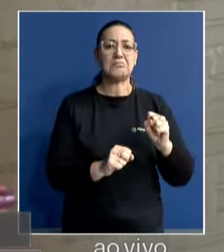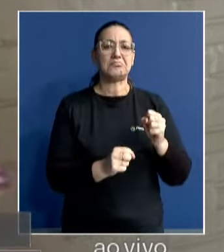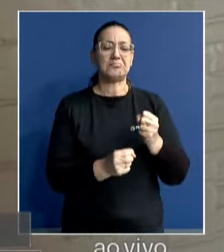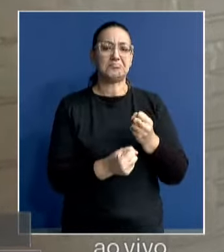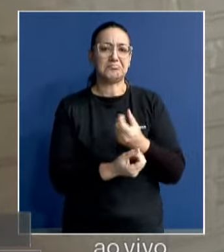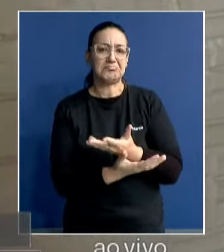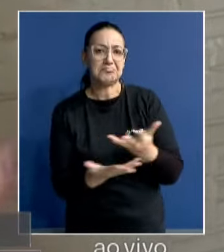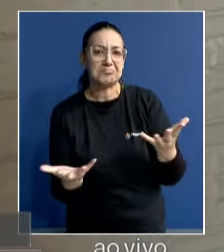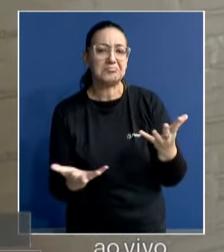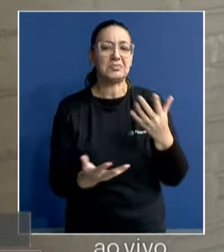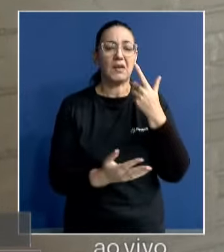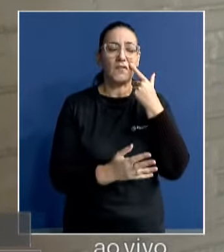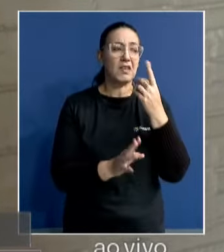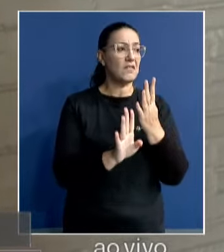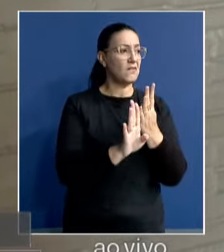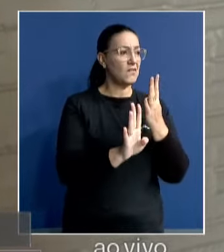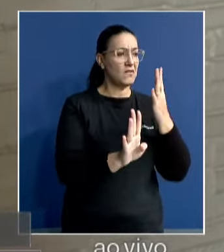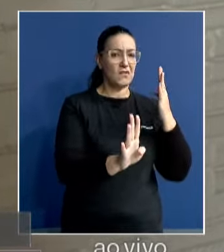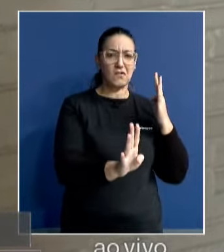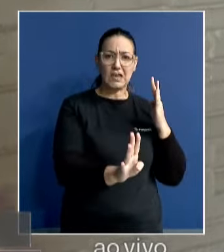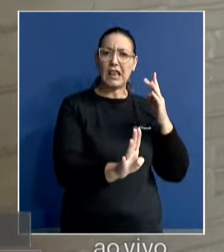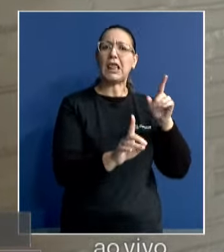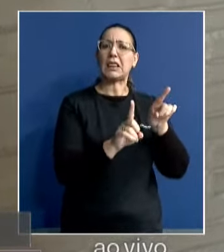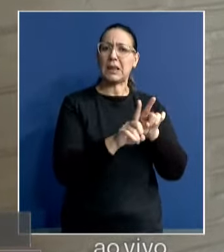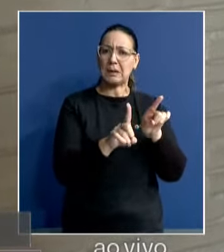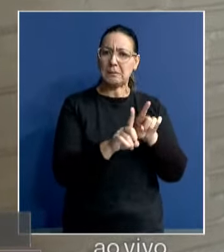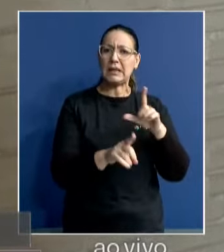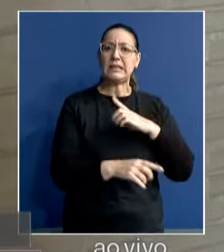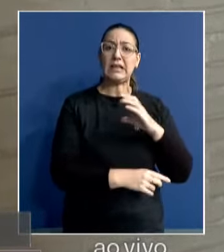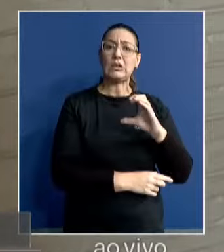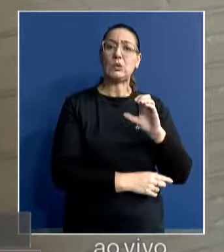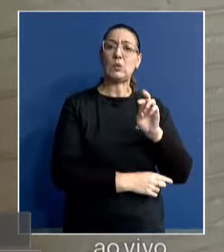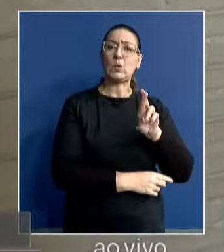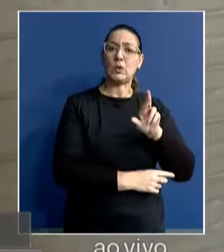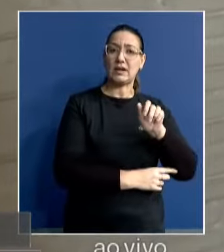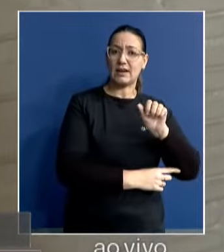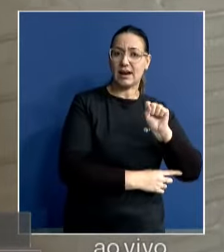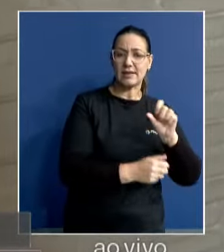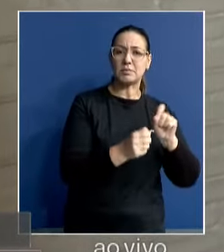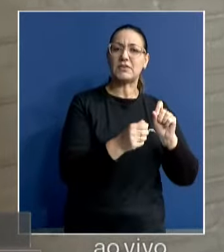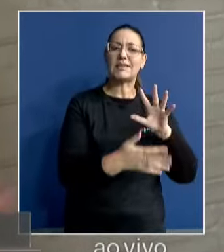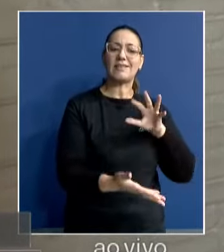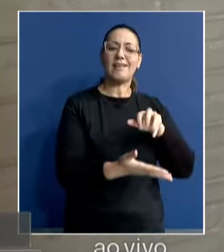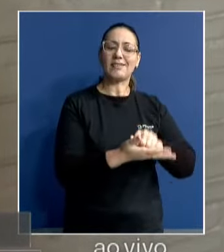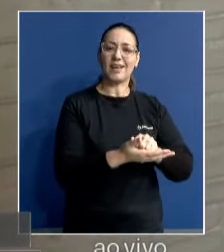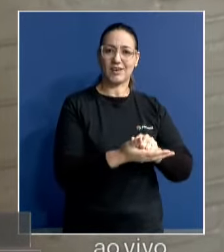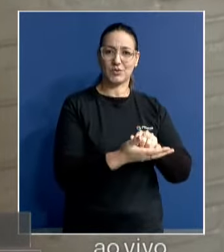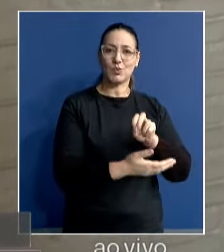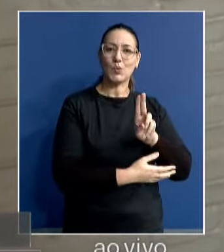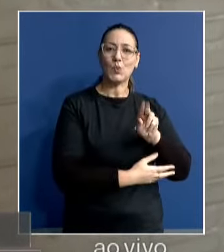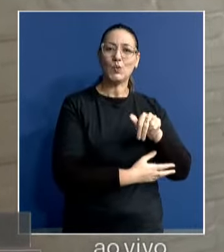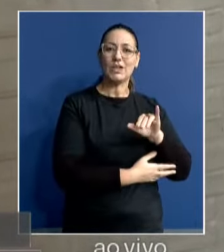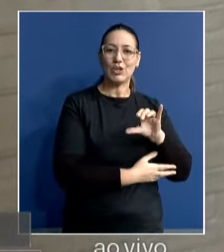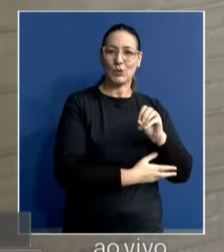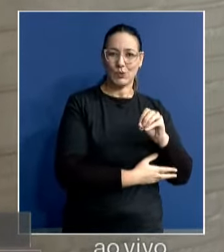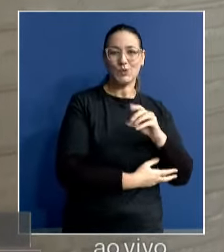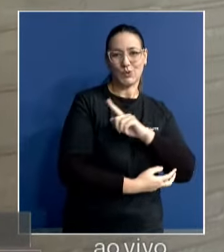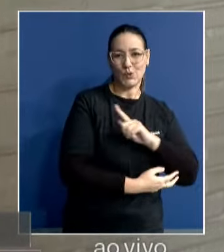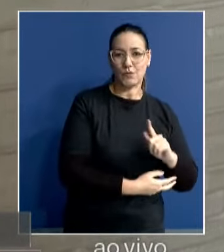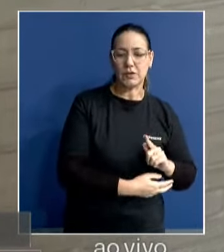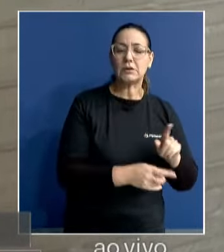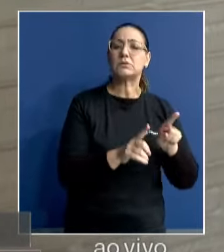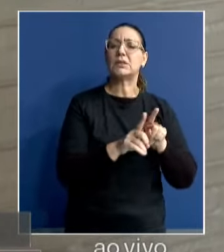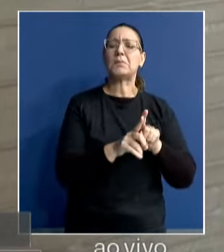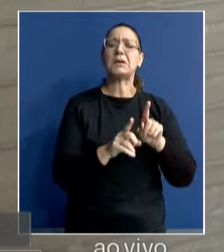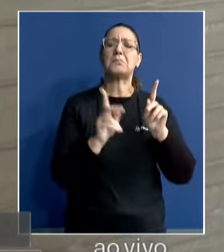ver que daqui a pouco tem uma fila aqui também se faz do CRAS, justamente para o cadastro único, para as pessoas que estão aqui, também pessoas de fora, podem vir